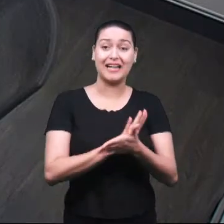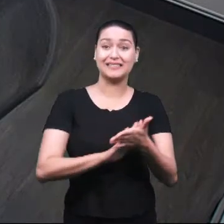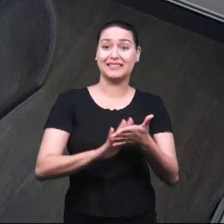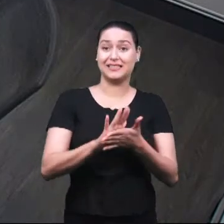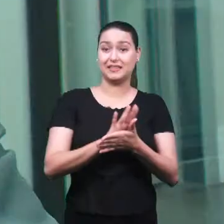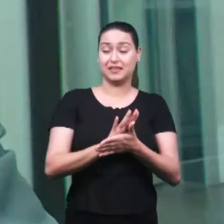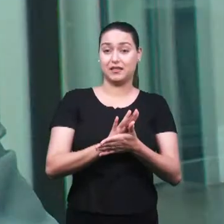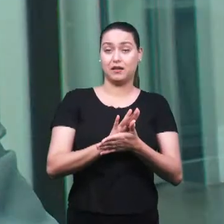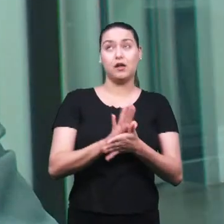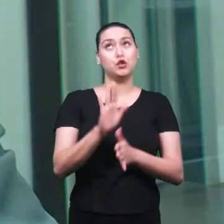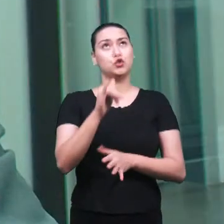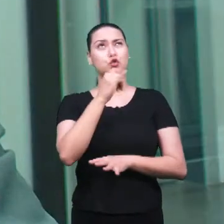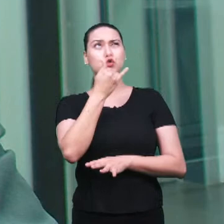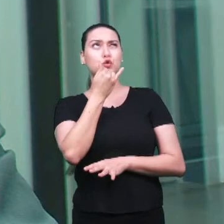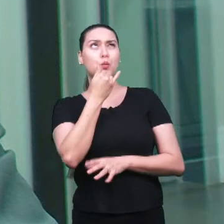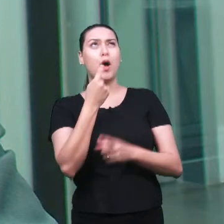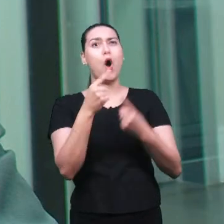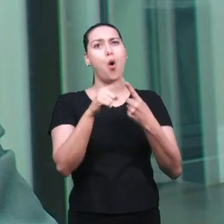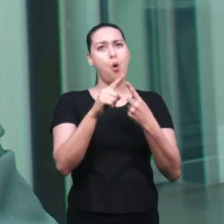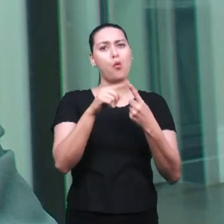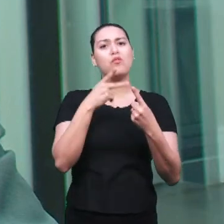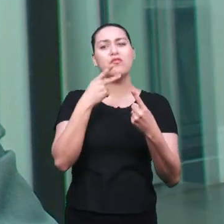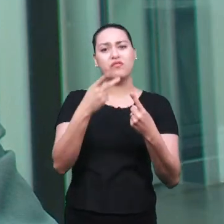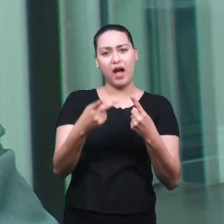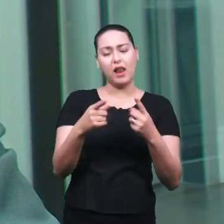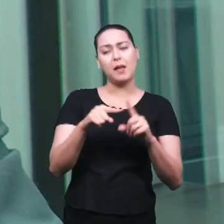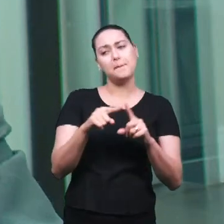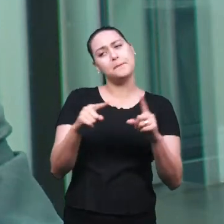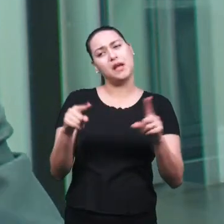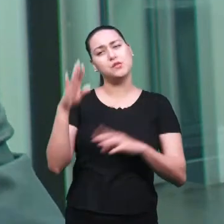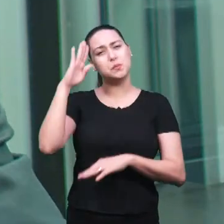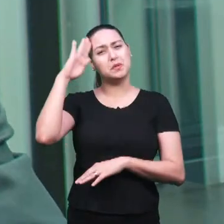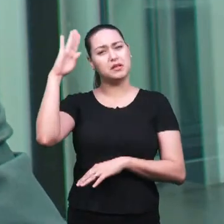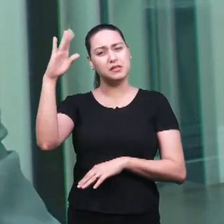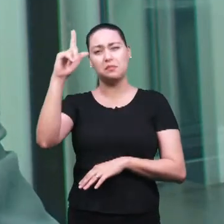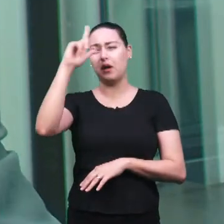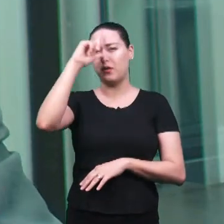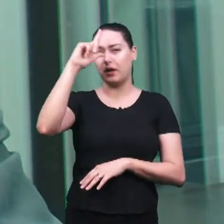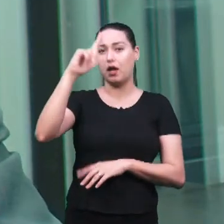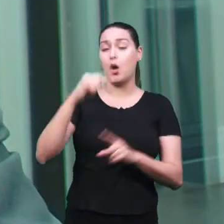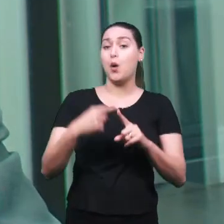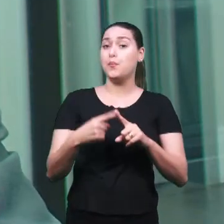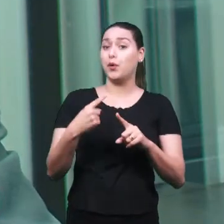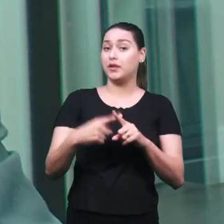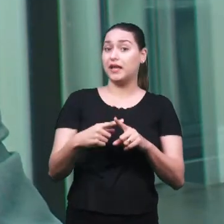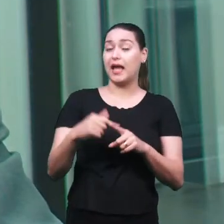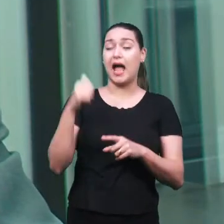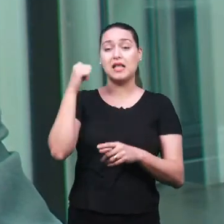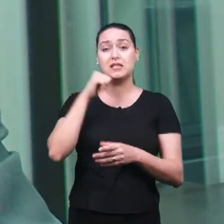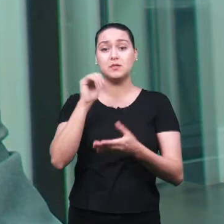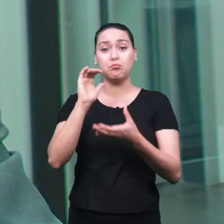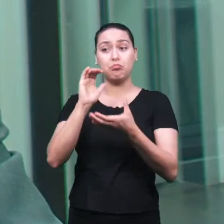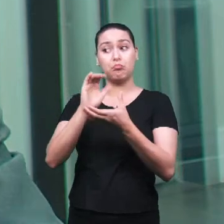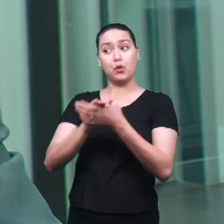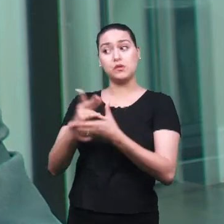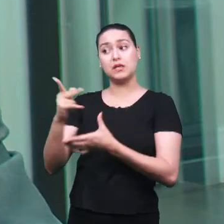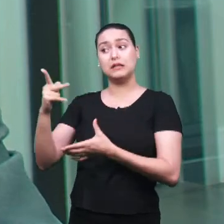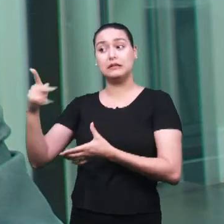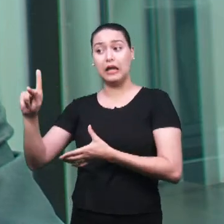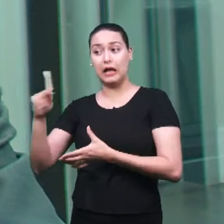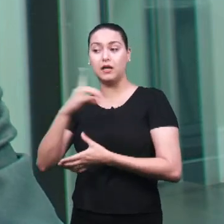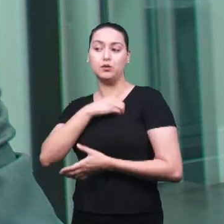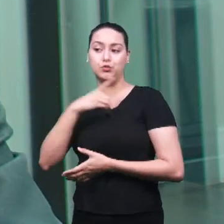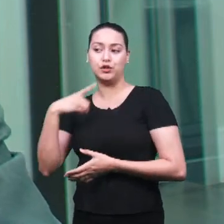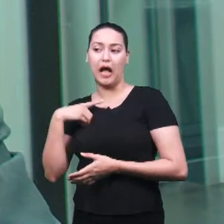Aliás, um deles fala português, mas o idioma principal dele é alemão. Ele fala português porque a esposa é brasileira. Mas os outros, né, quer dizer, são 3